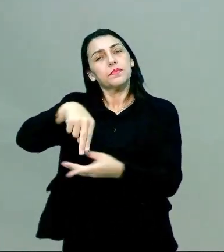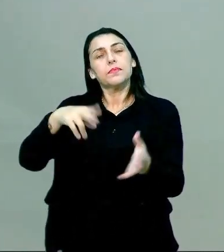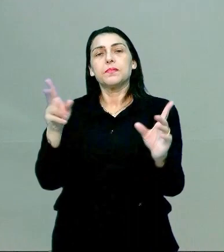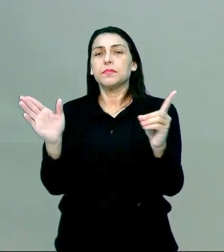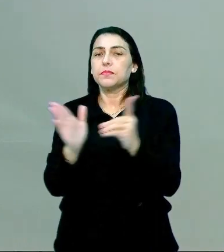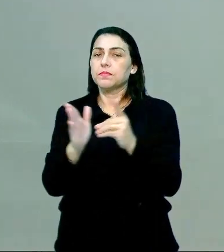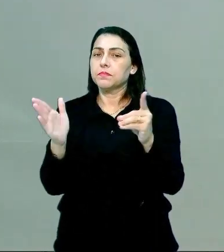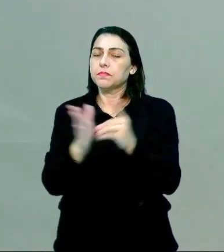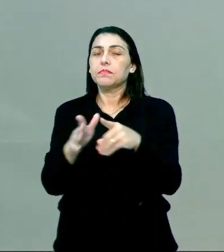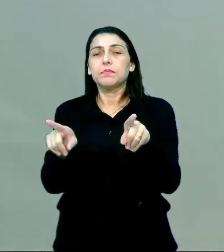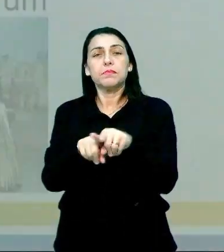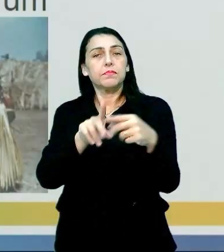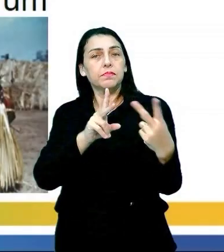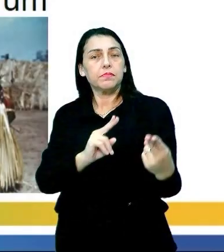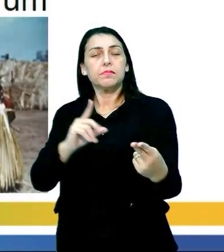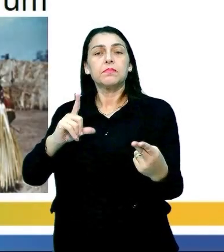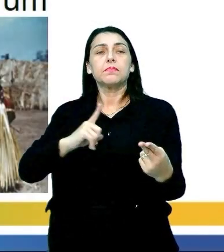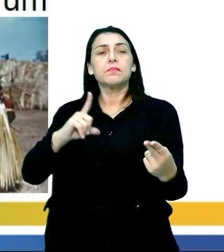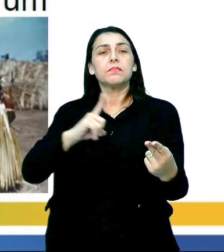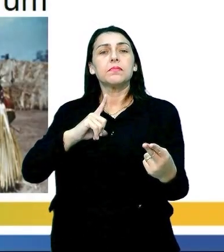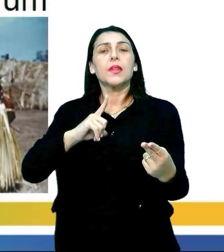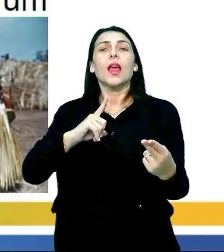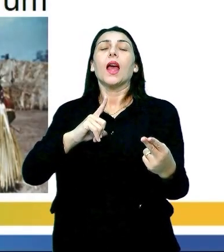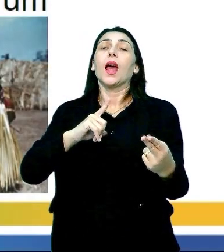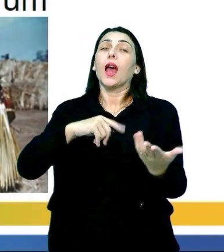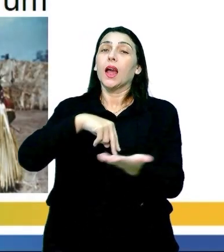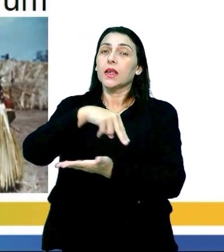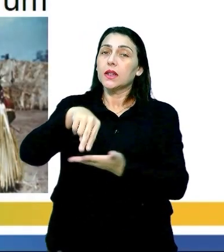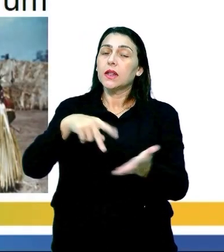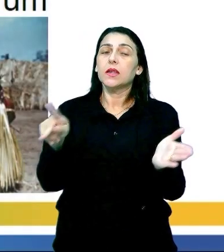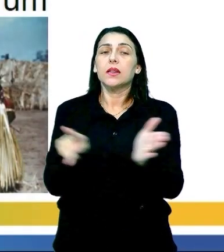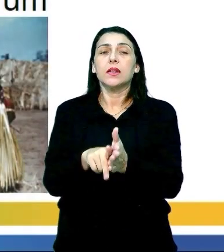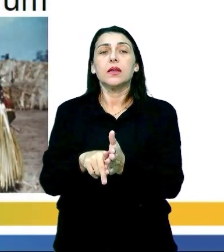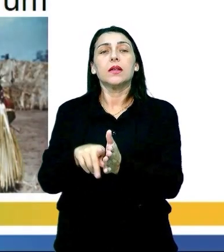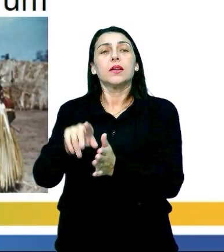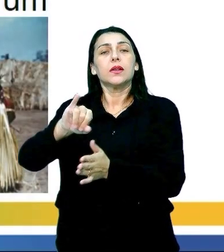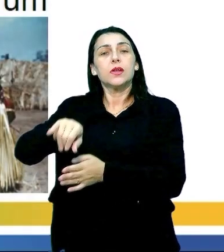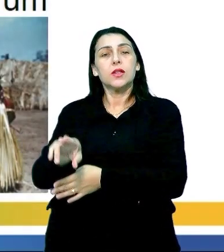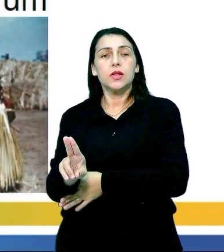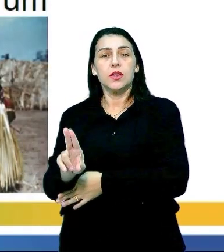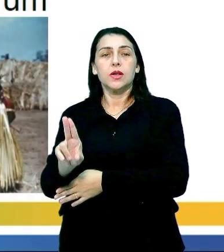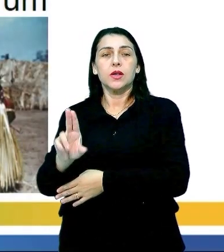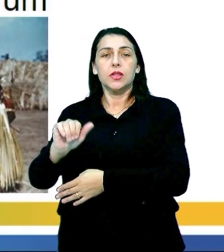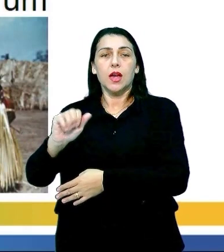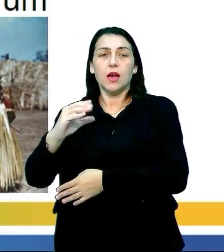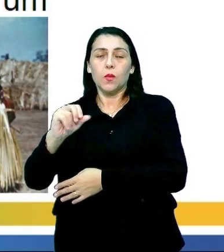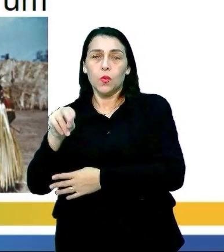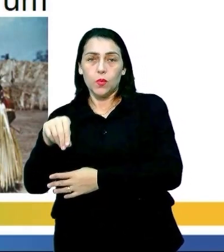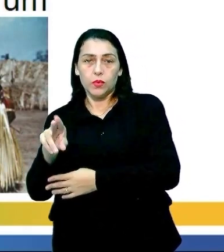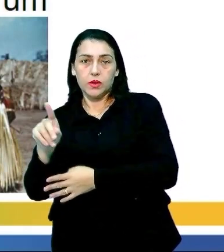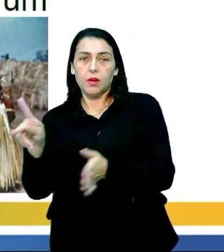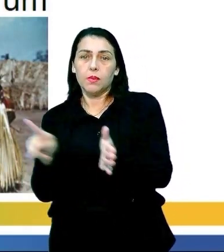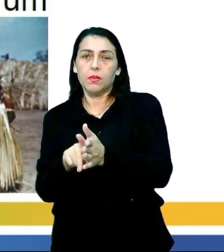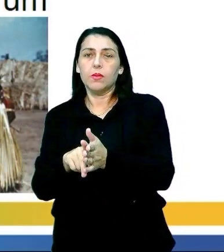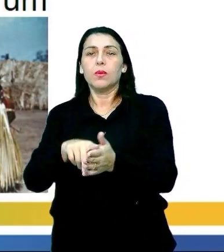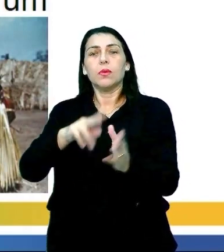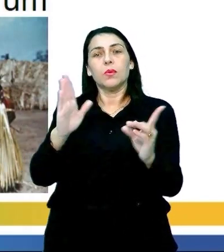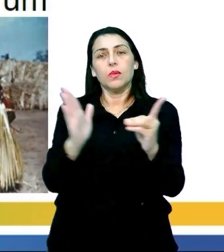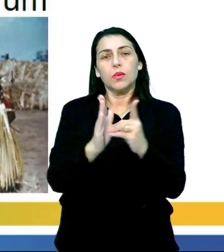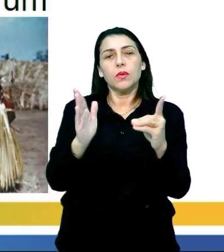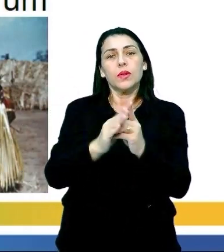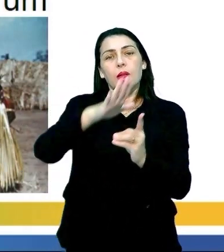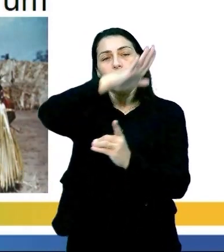da mesma forma. E aí tem as danças específicas que a gente pode conhecer, por exemplo, a dança do jacundá, é uma dança originária dos povos indígenas